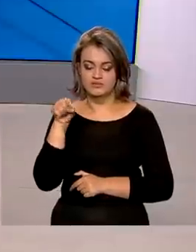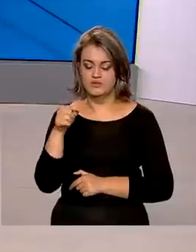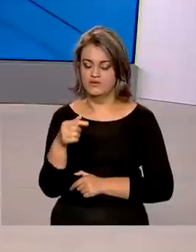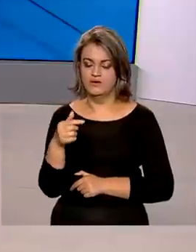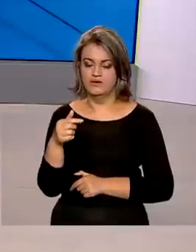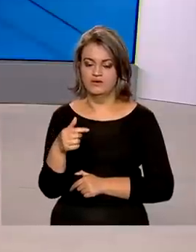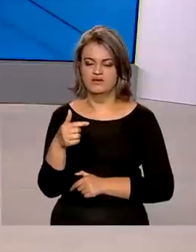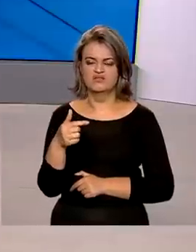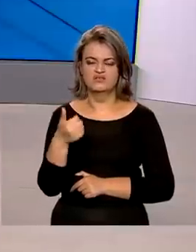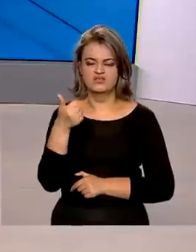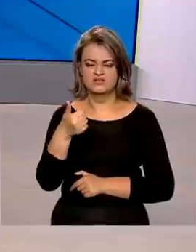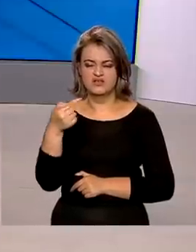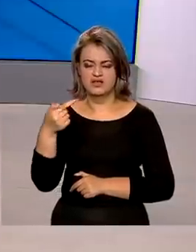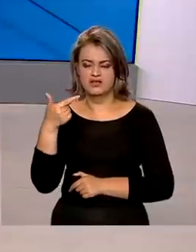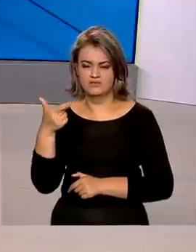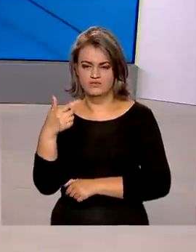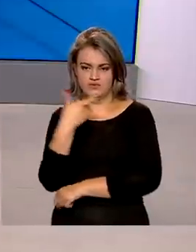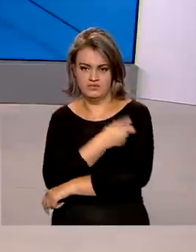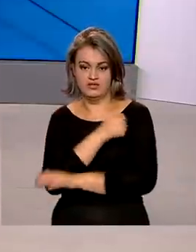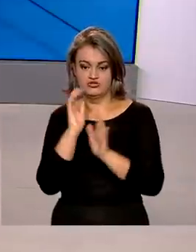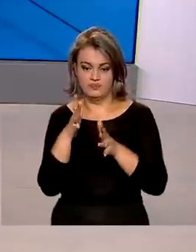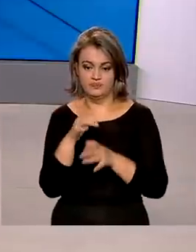115.832.172 foram aplicadas.